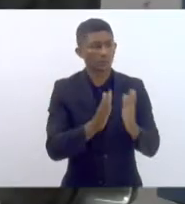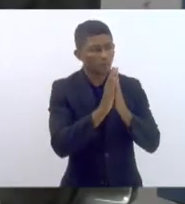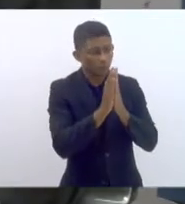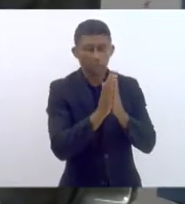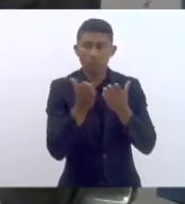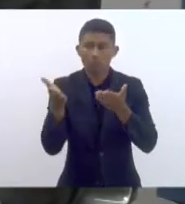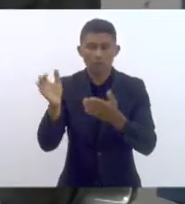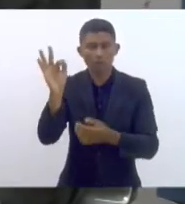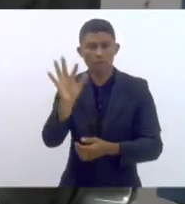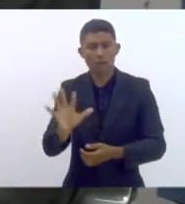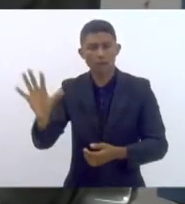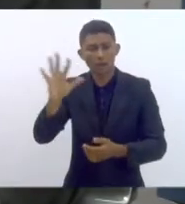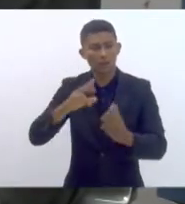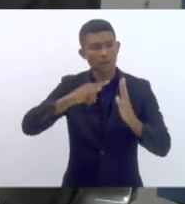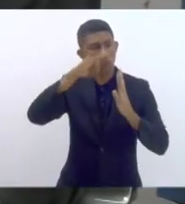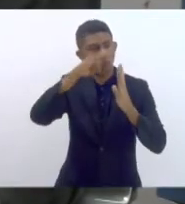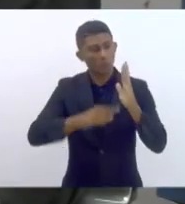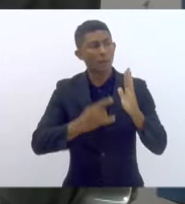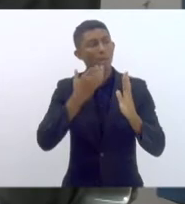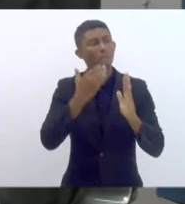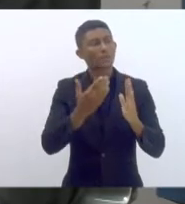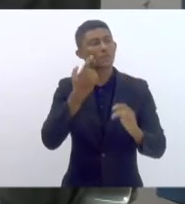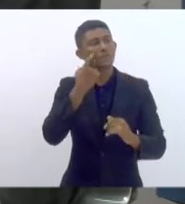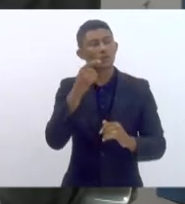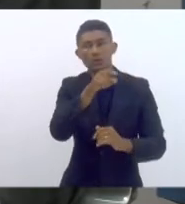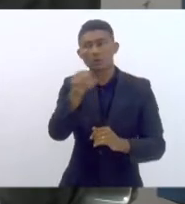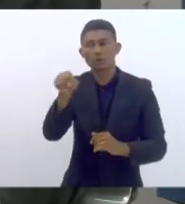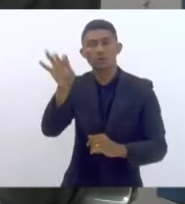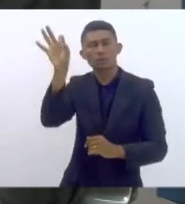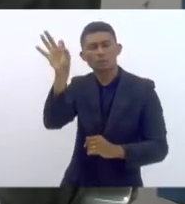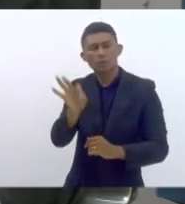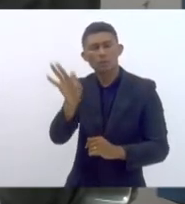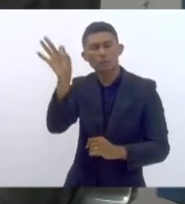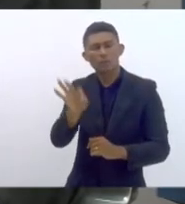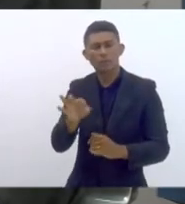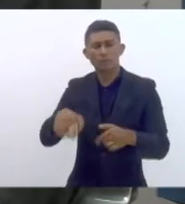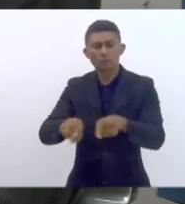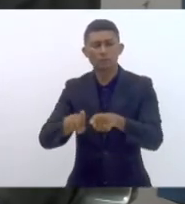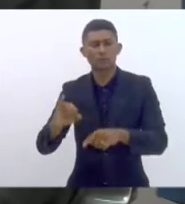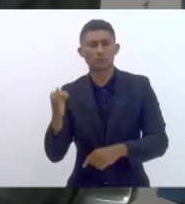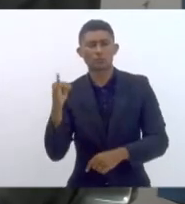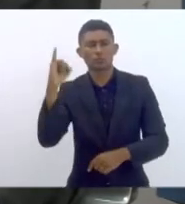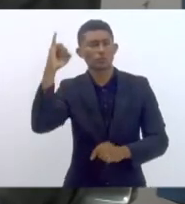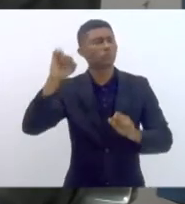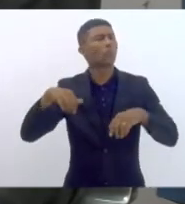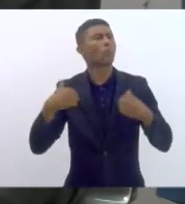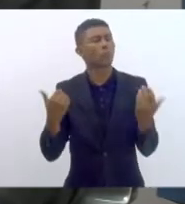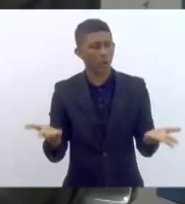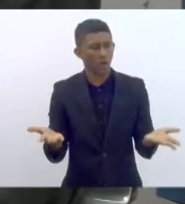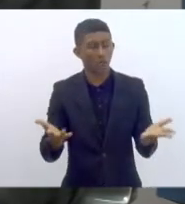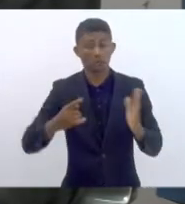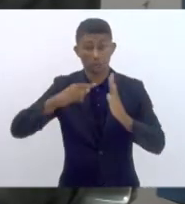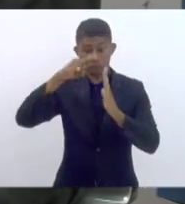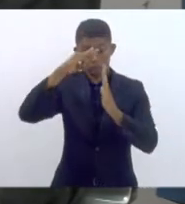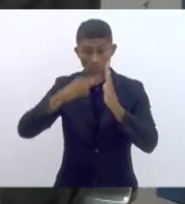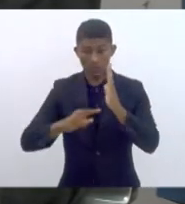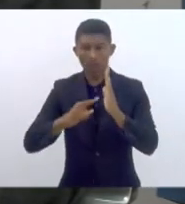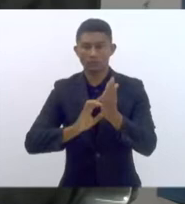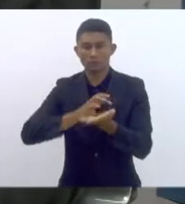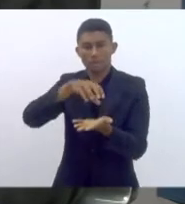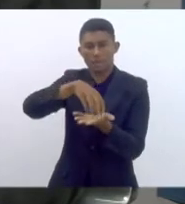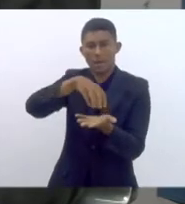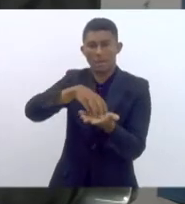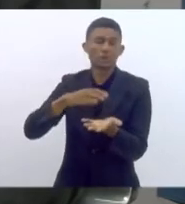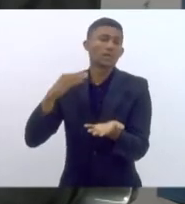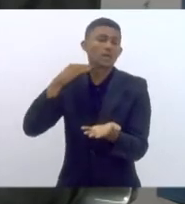o indicador de correção monetária e de juros dos contratos com o Banco Central.